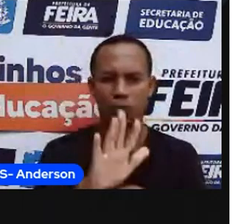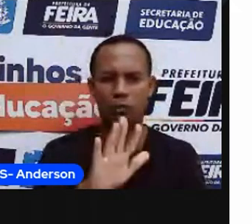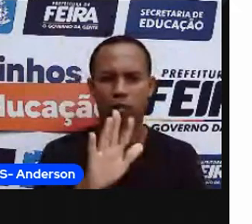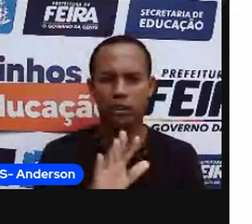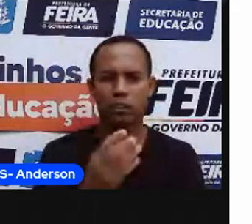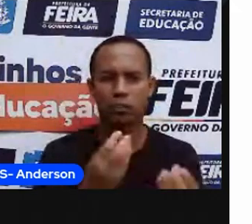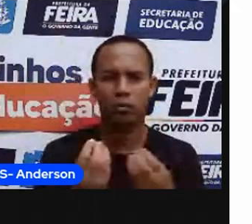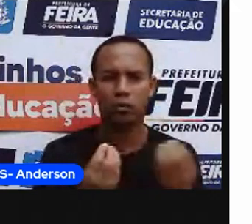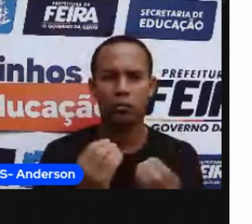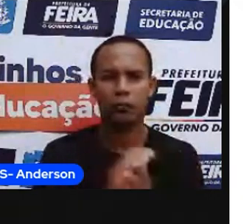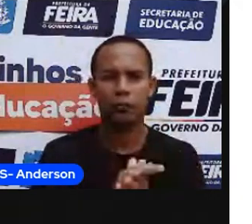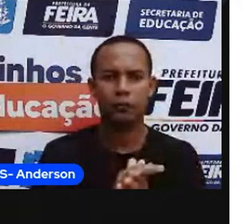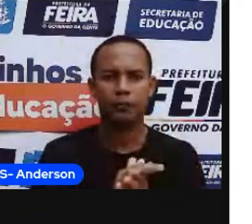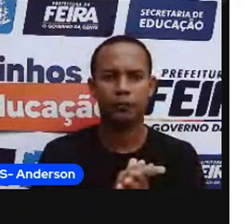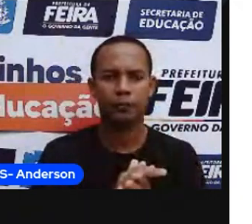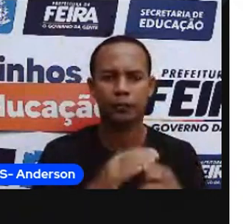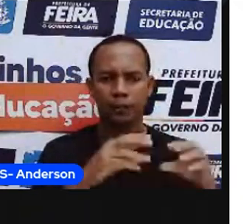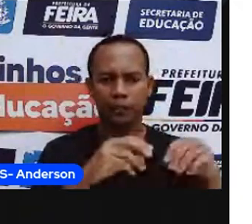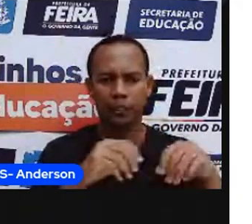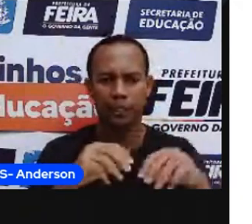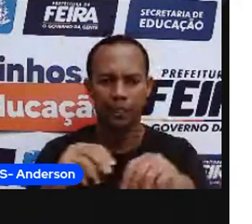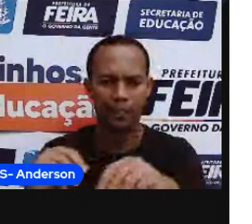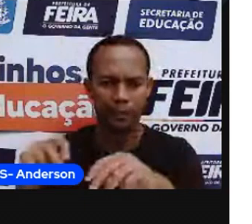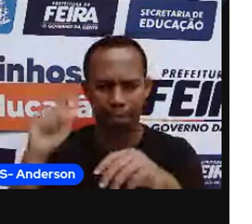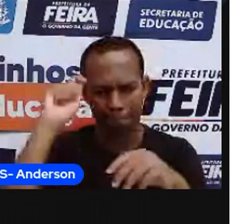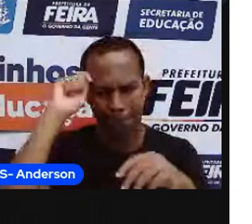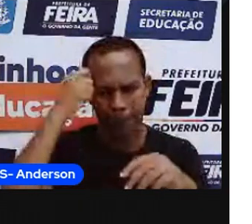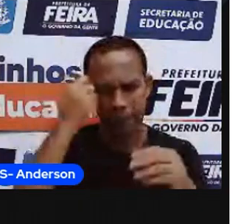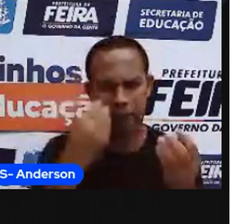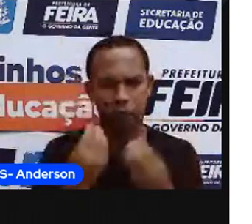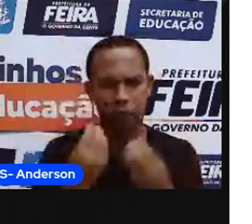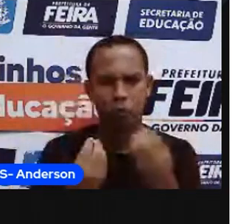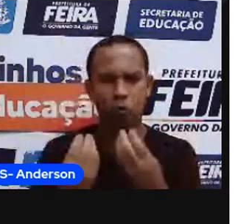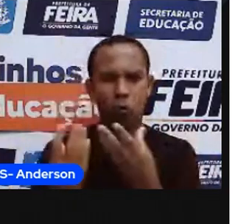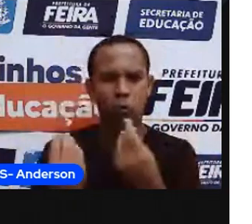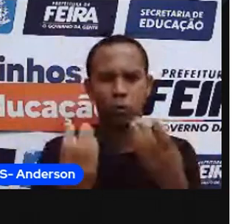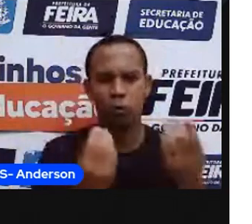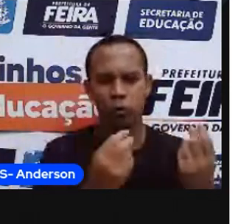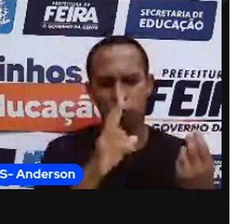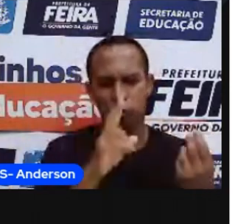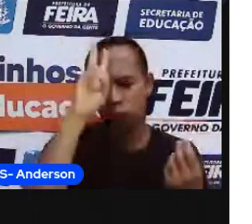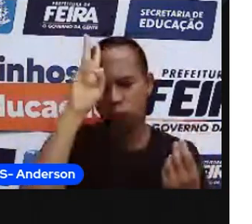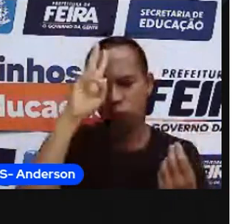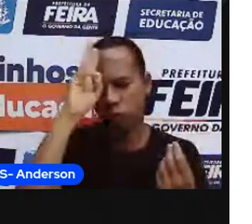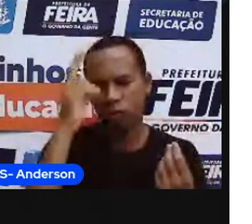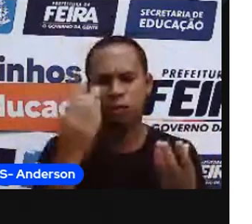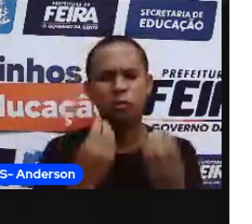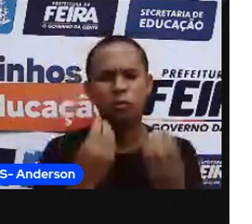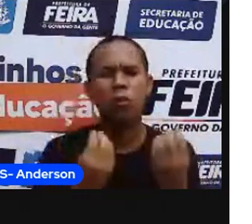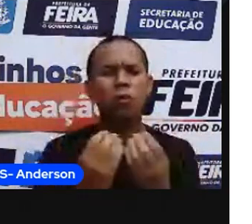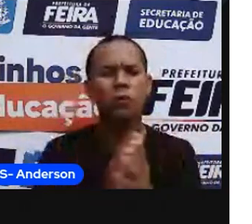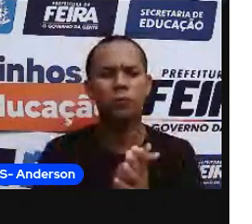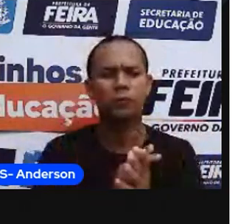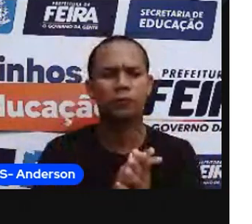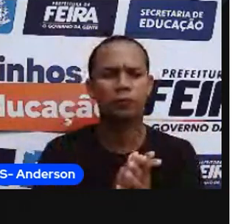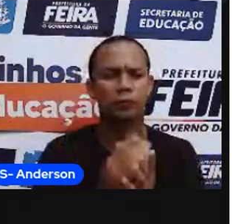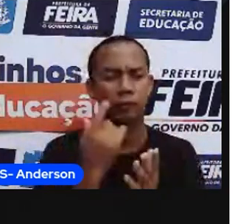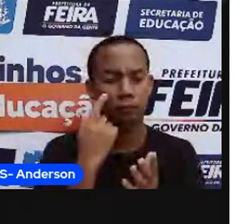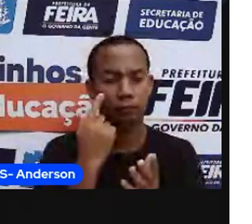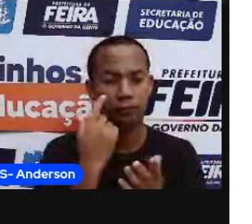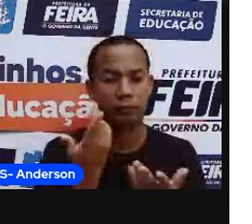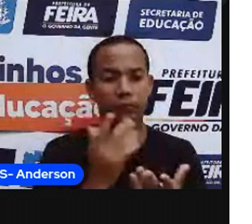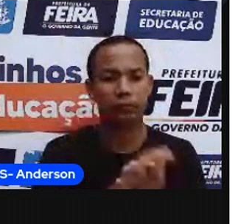Ele fala sobre a terra preta de índio, que é uma terra o quê? Muito fértil. Lembra que a gente fez o experimento? E aí, como é que tá o experimento de